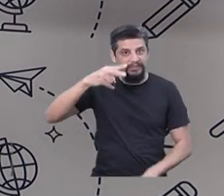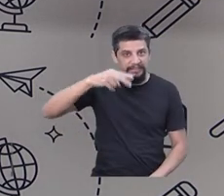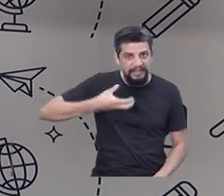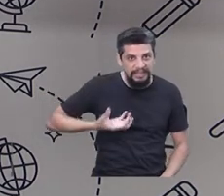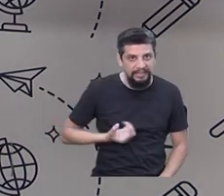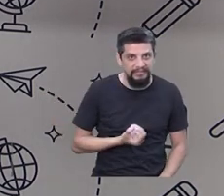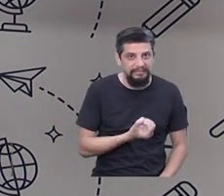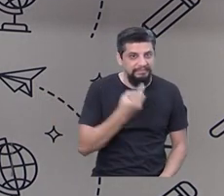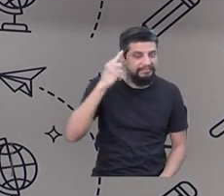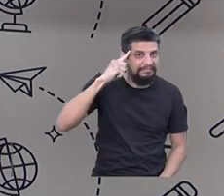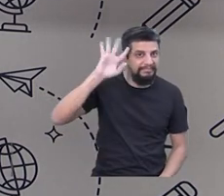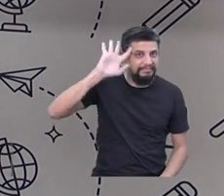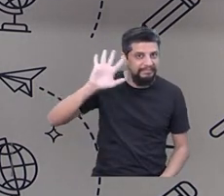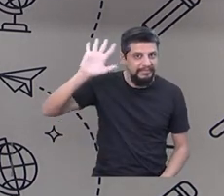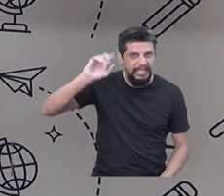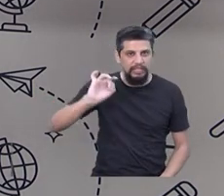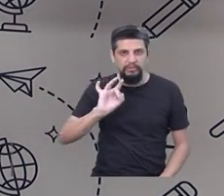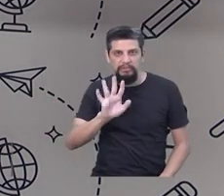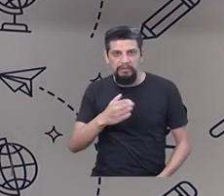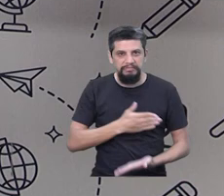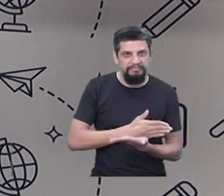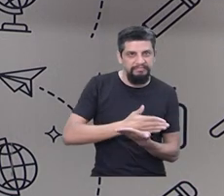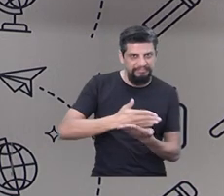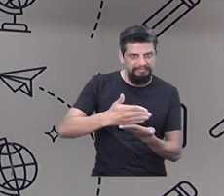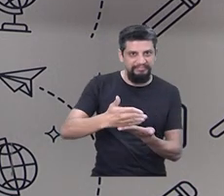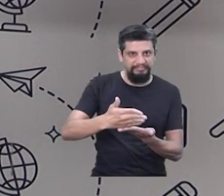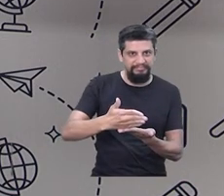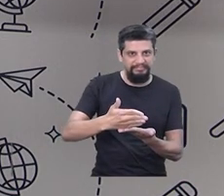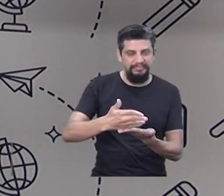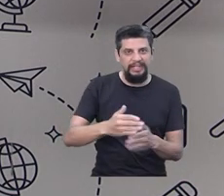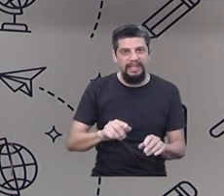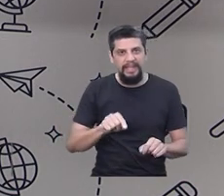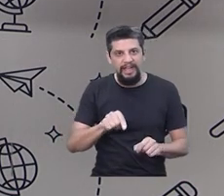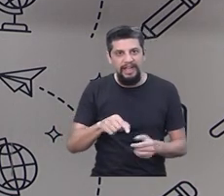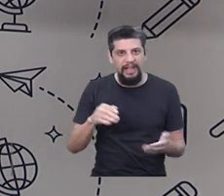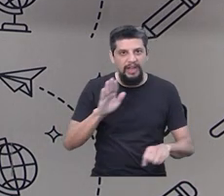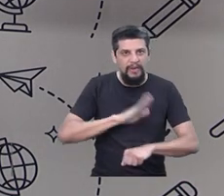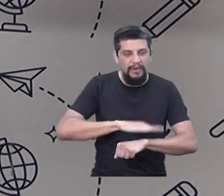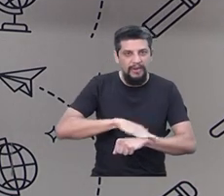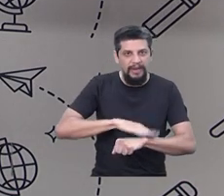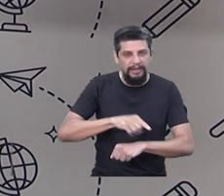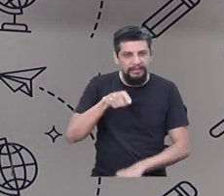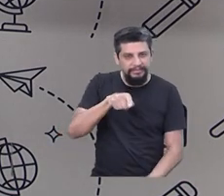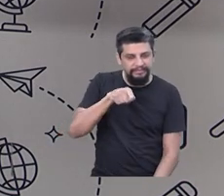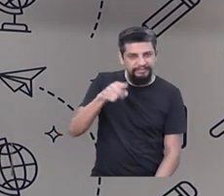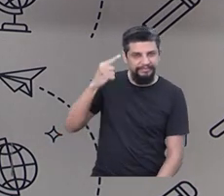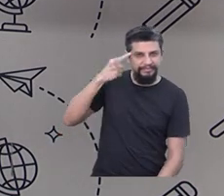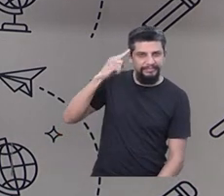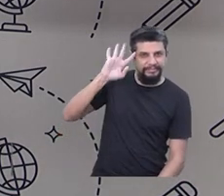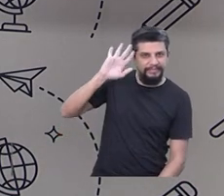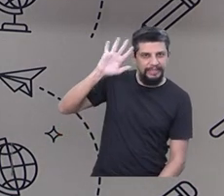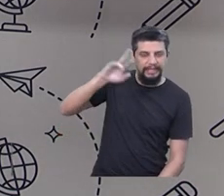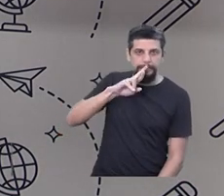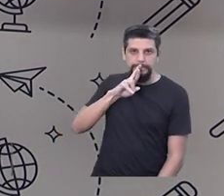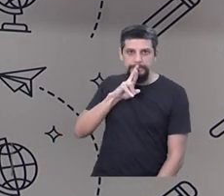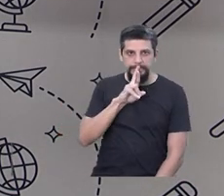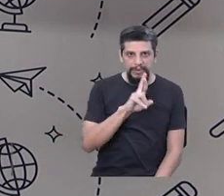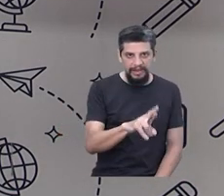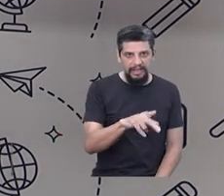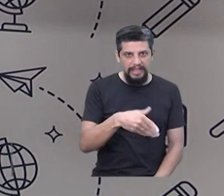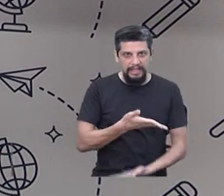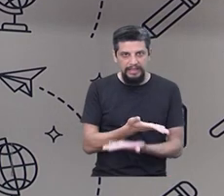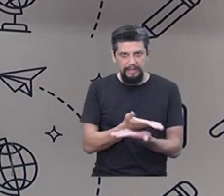a viagem apenas começou. É hora de pensar e